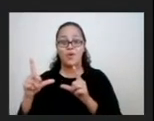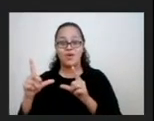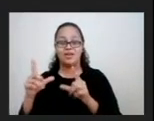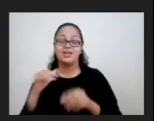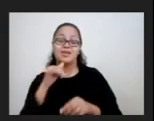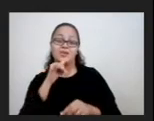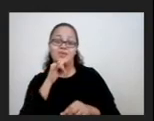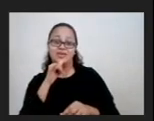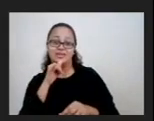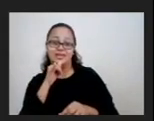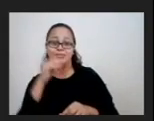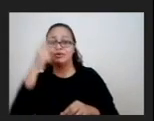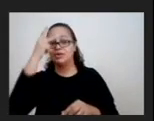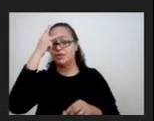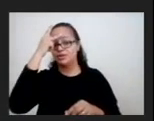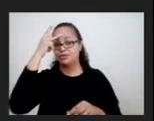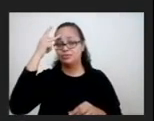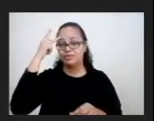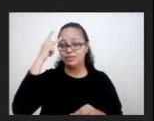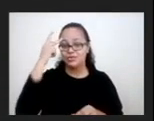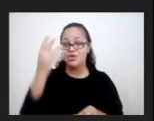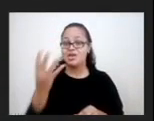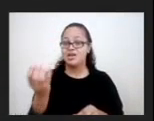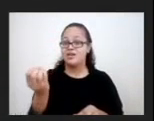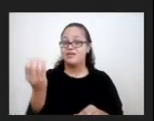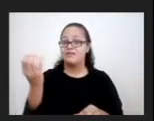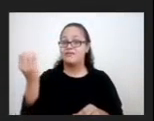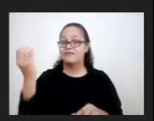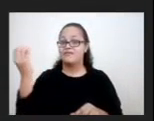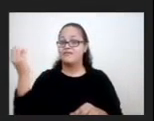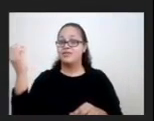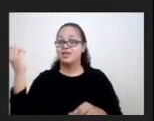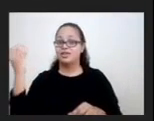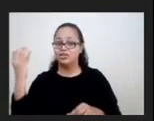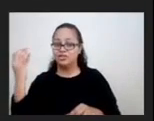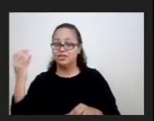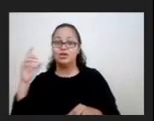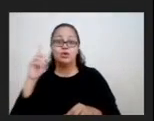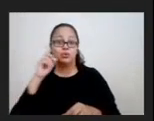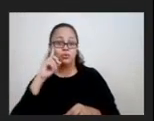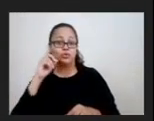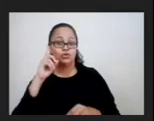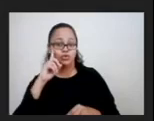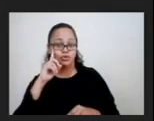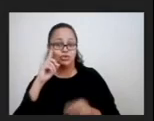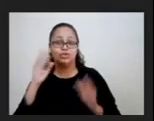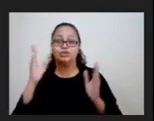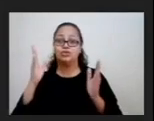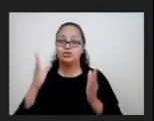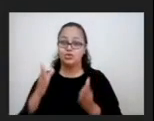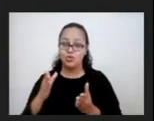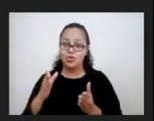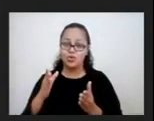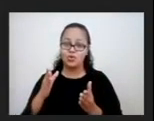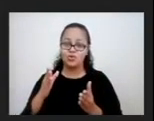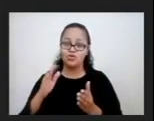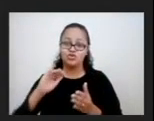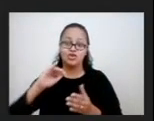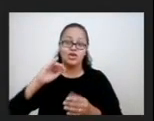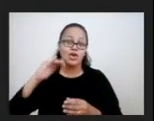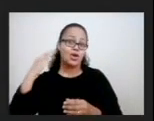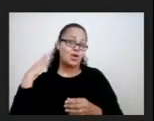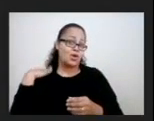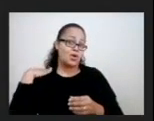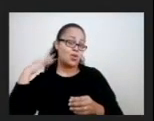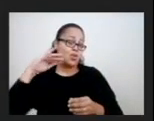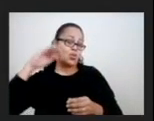Mais um exemplo aqui de pessoas que estão viajando, mesmo nos dias de hoje, em cima de um camelo. Né?